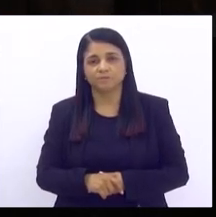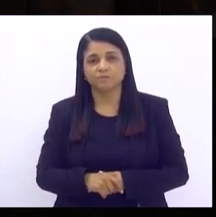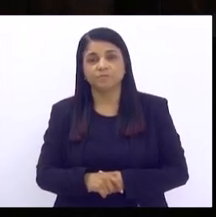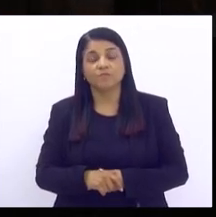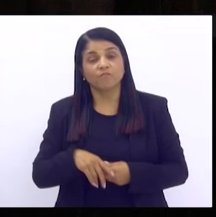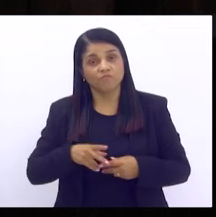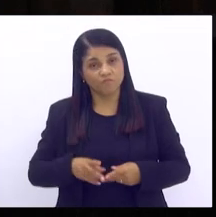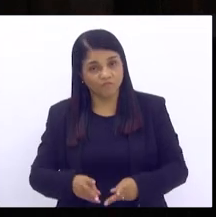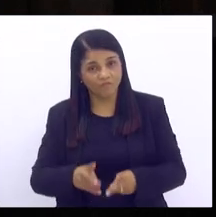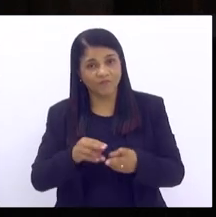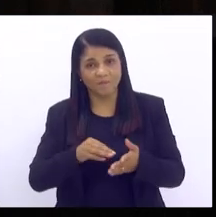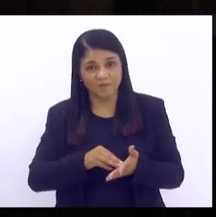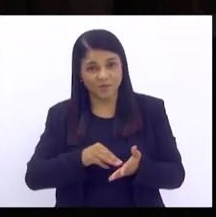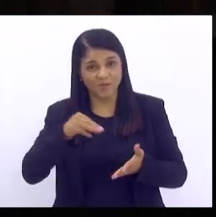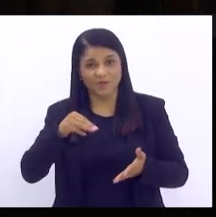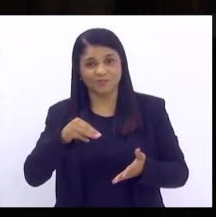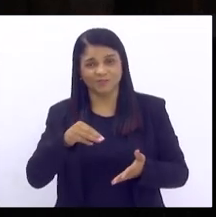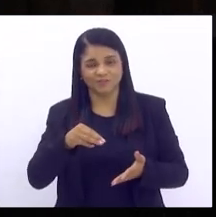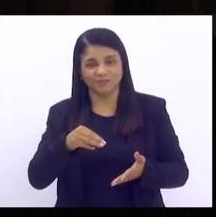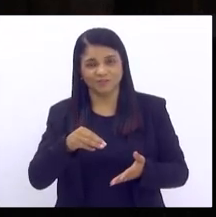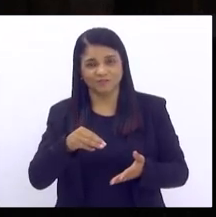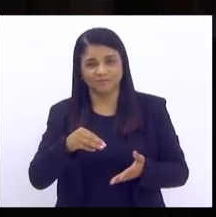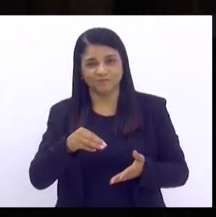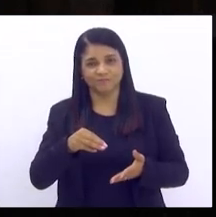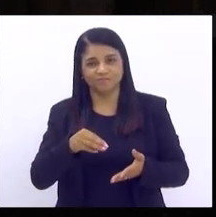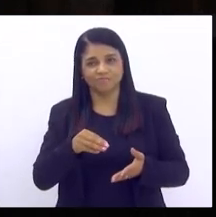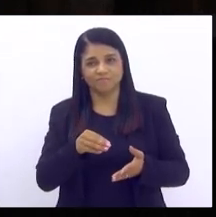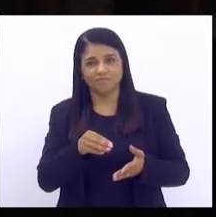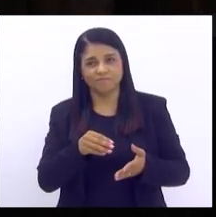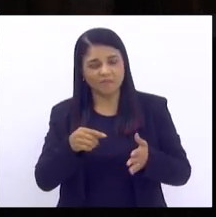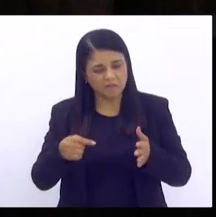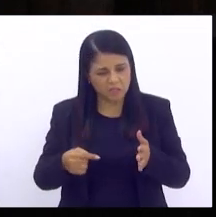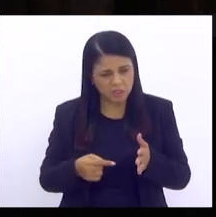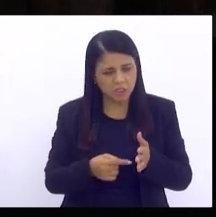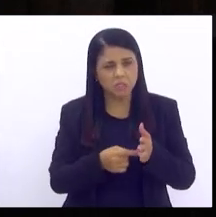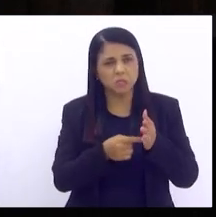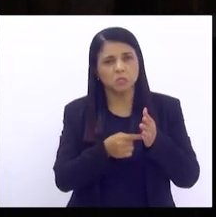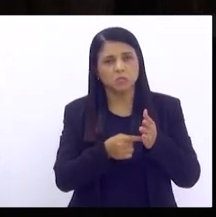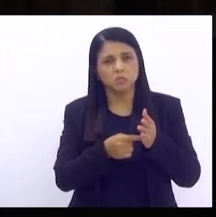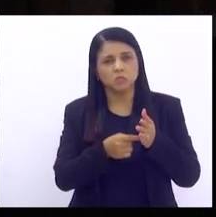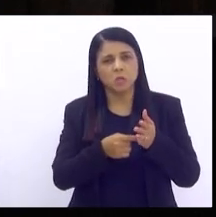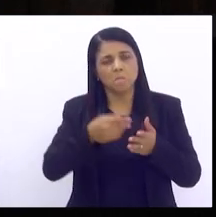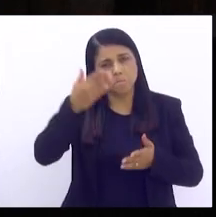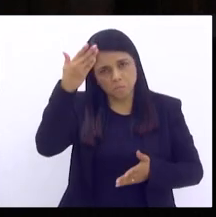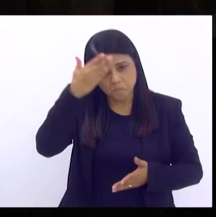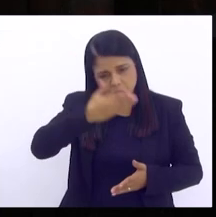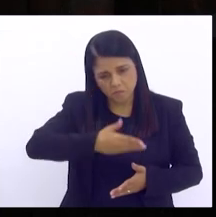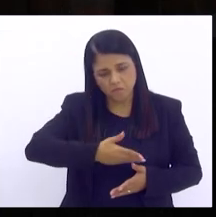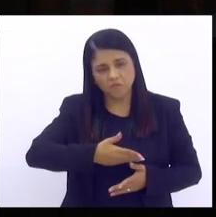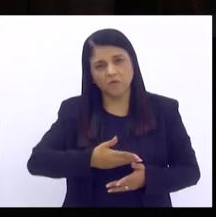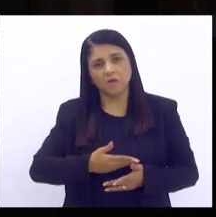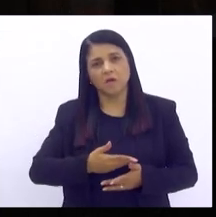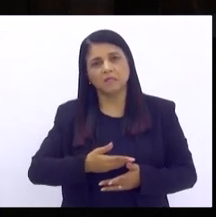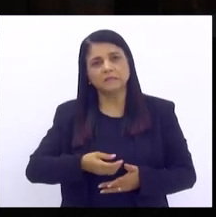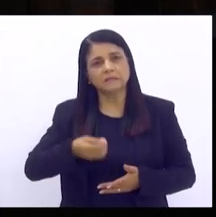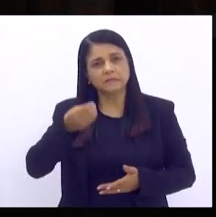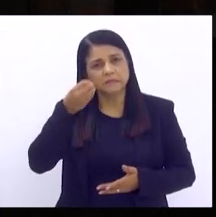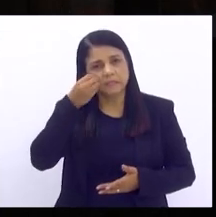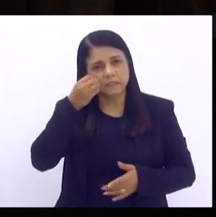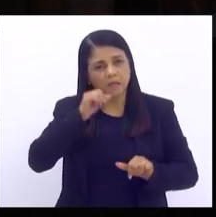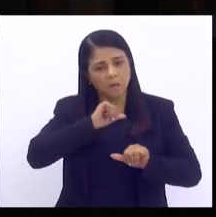minha metodologia aqui, de fazer as denúncias, comprovar, tentar mudar